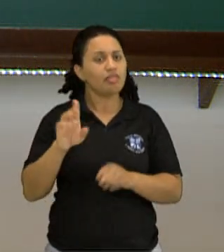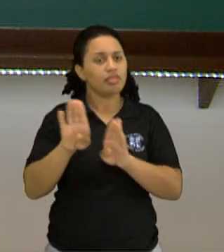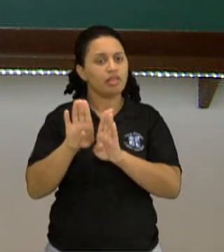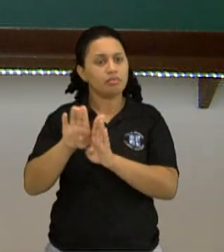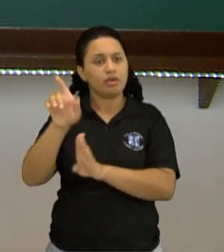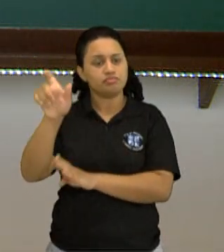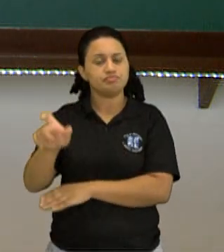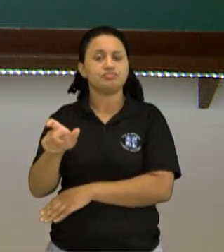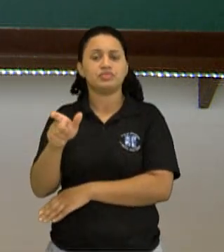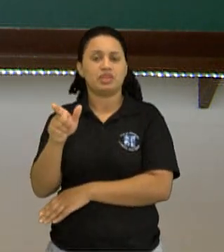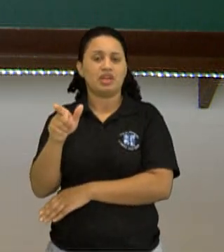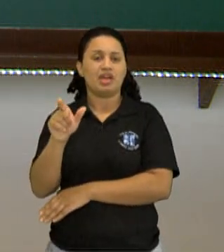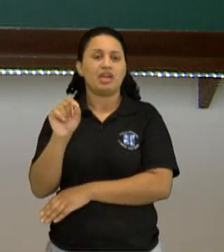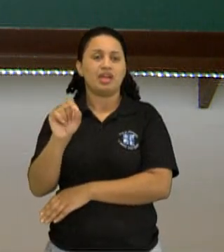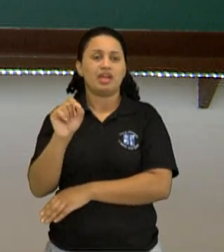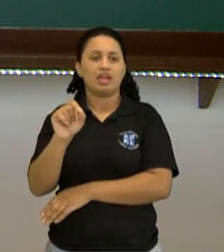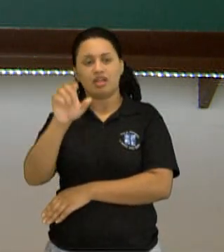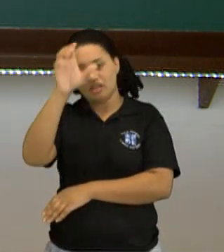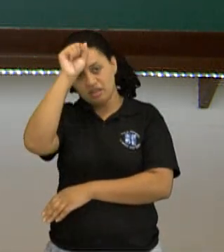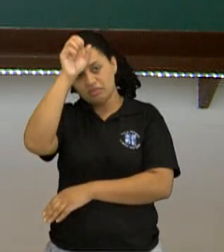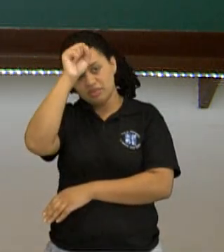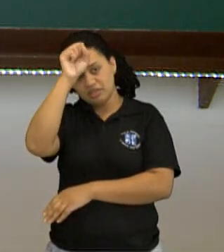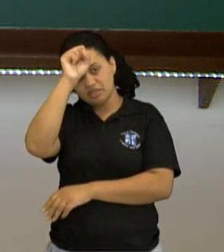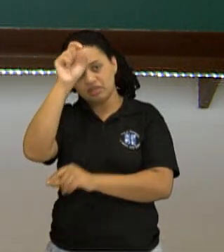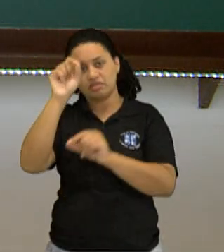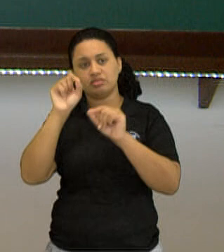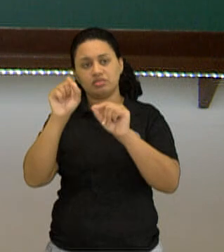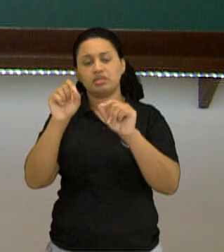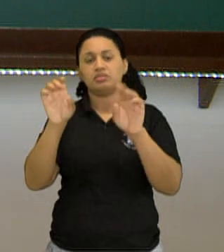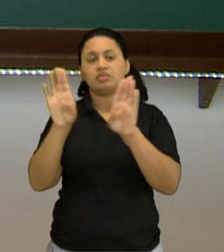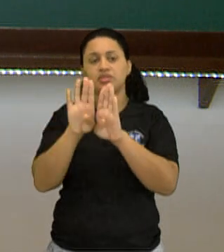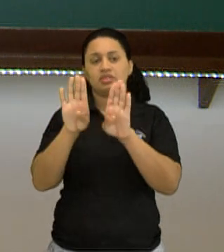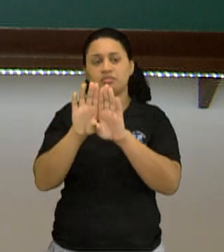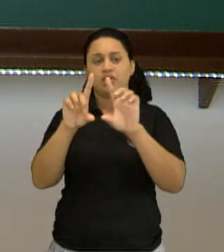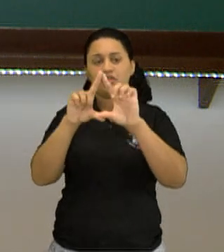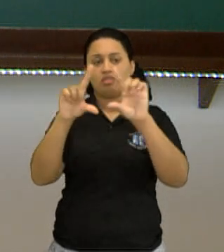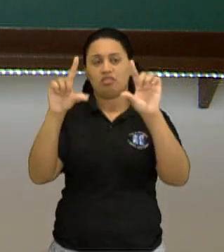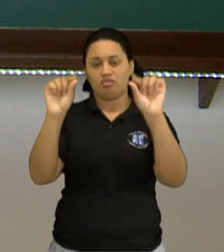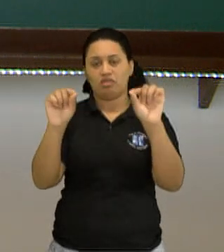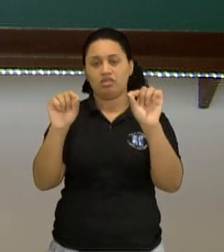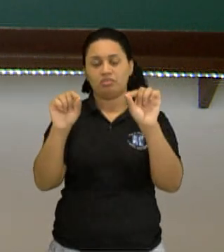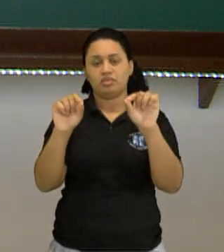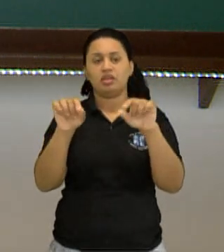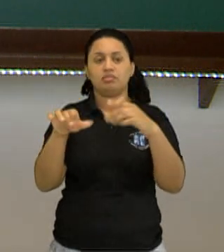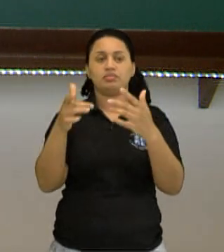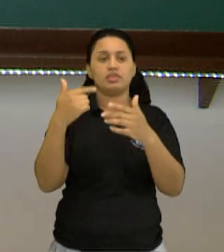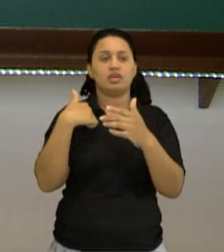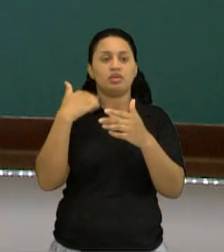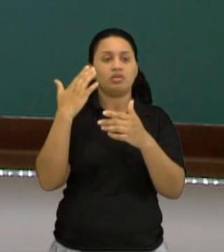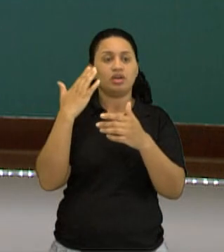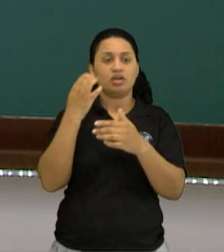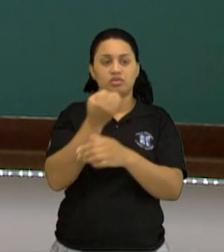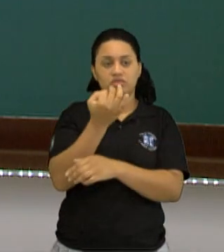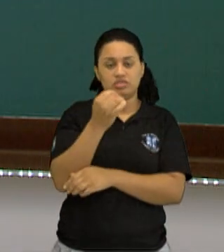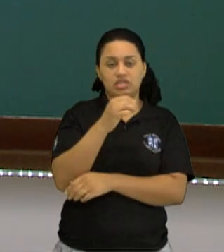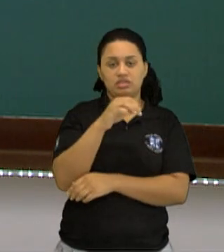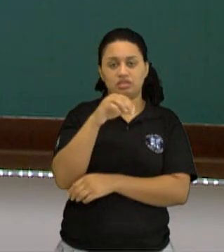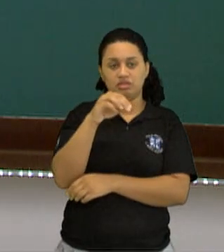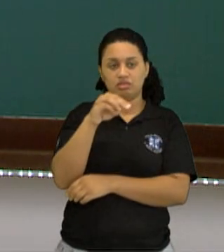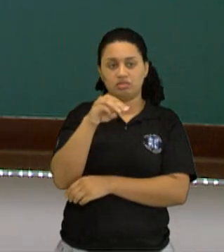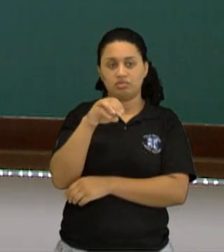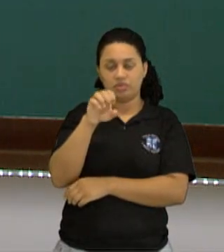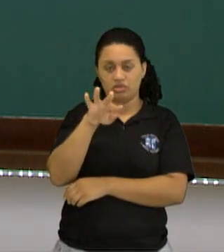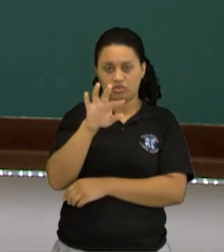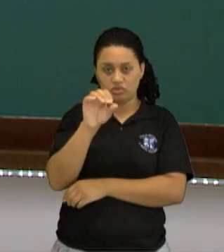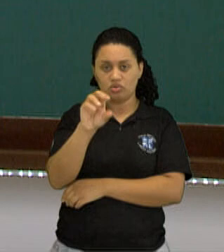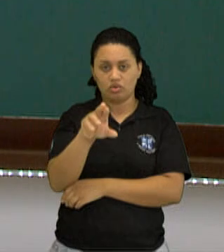venho para cá. Então, vai ser a mesma formulazinha, praticamente. A quantidade do mentor vai ser igual ao aprendiz, que vai ser igual ao